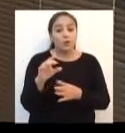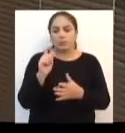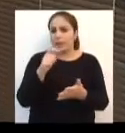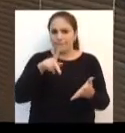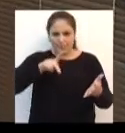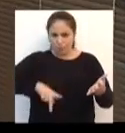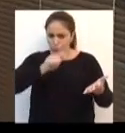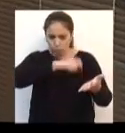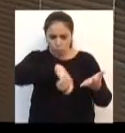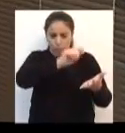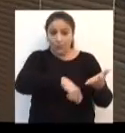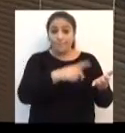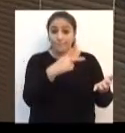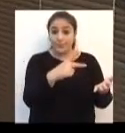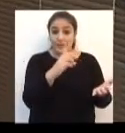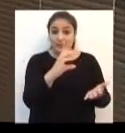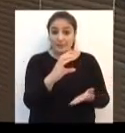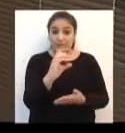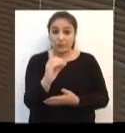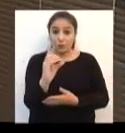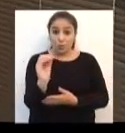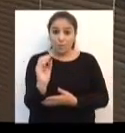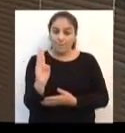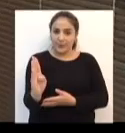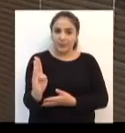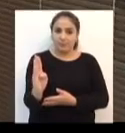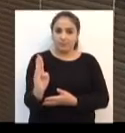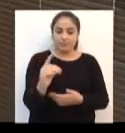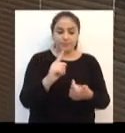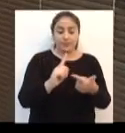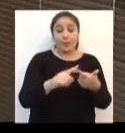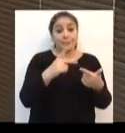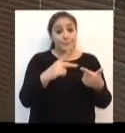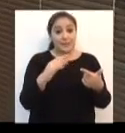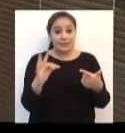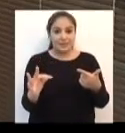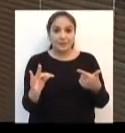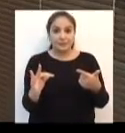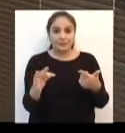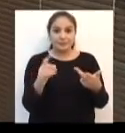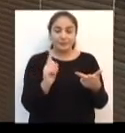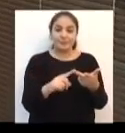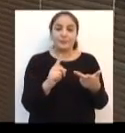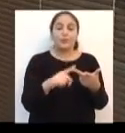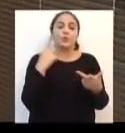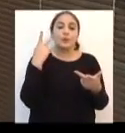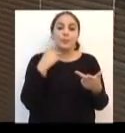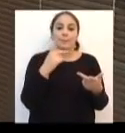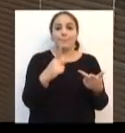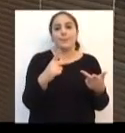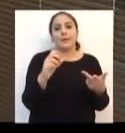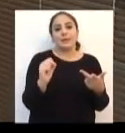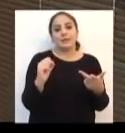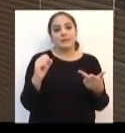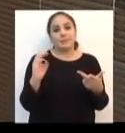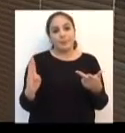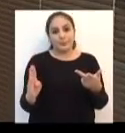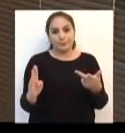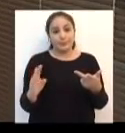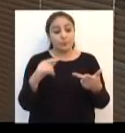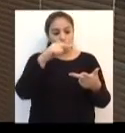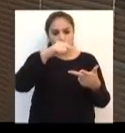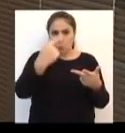assinou essa moção foi o PCdoB, o PT e um vereador do PSB. O